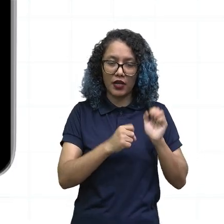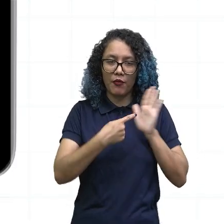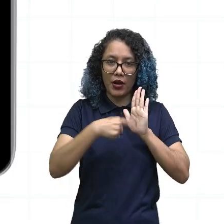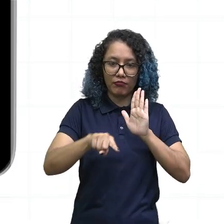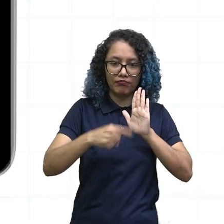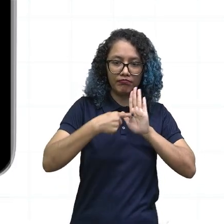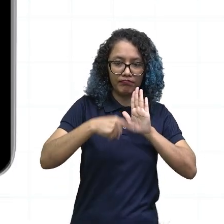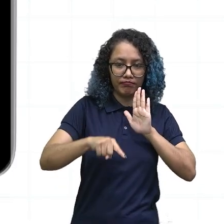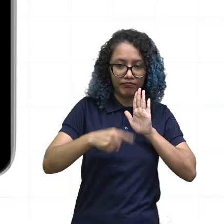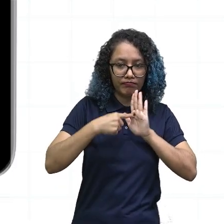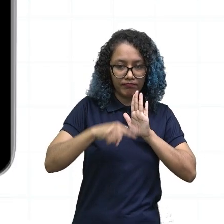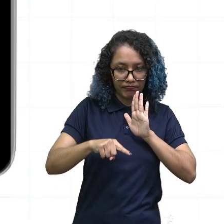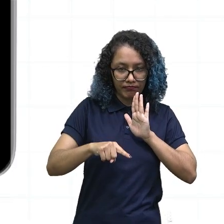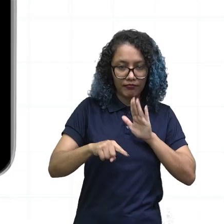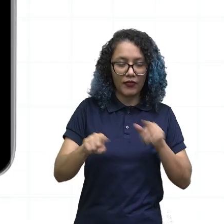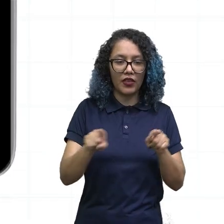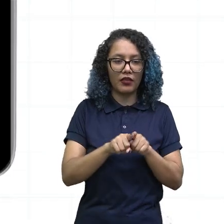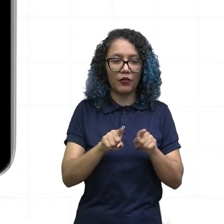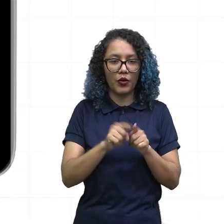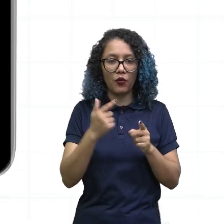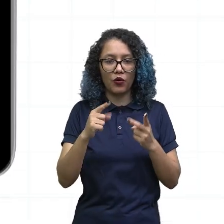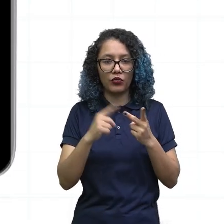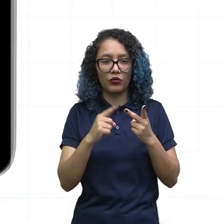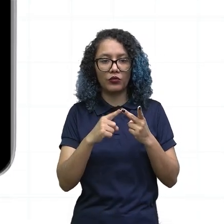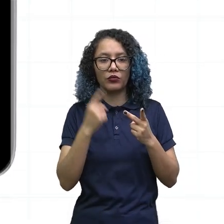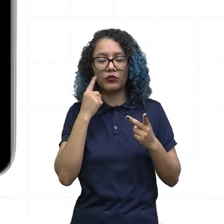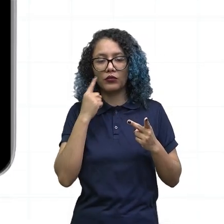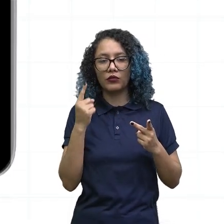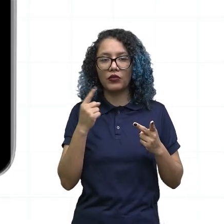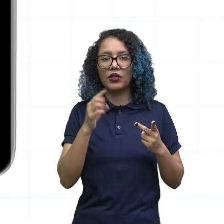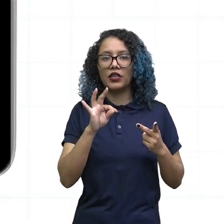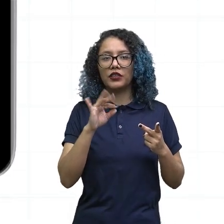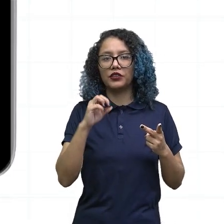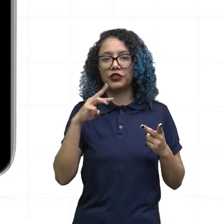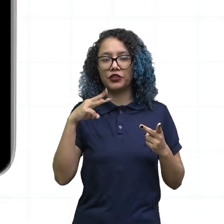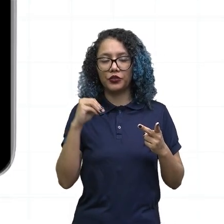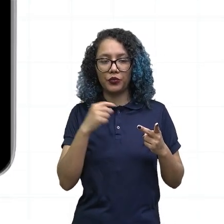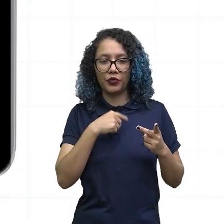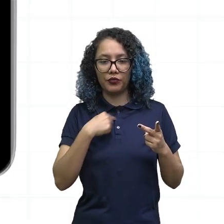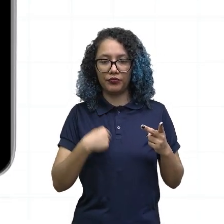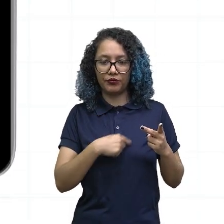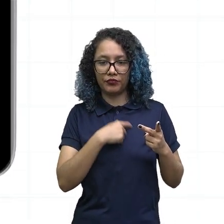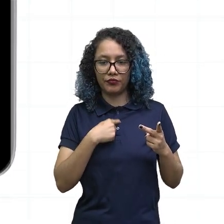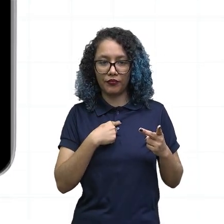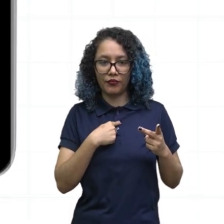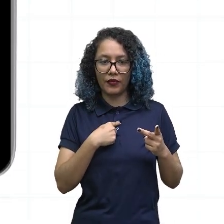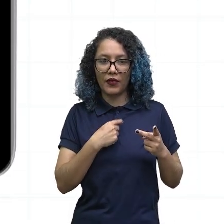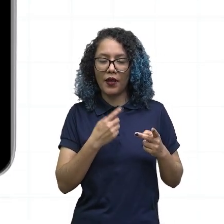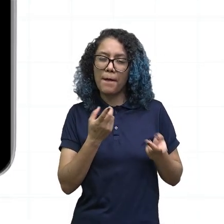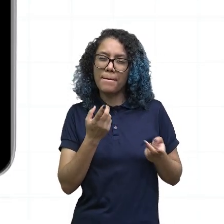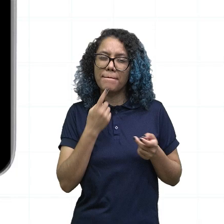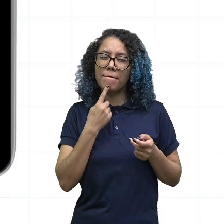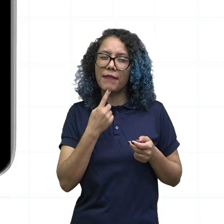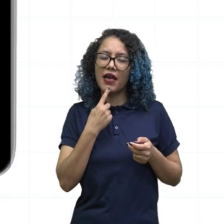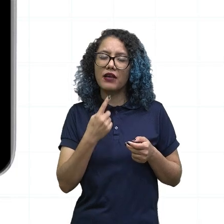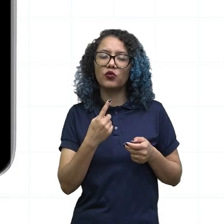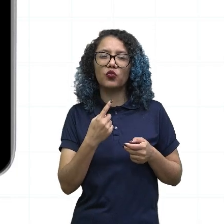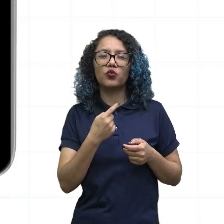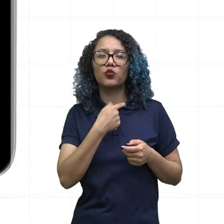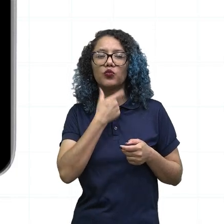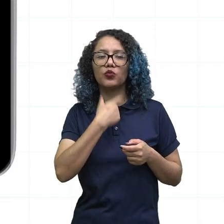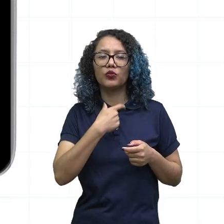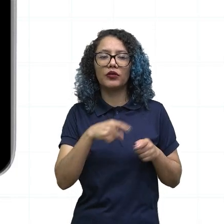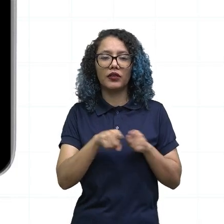corpo. Aqui a gente observa o timo, né, a localização do timo, ali próximo, né, um pouco próximo ao pescoço, perto